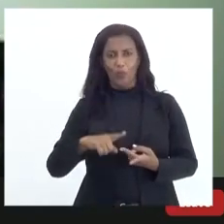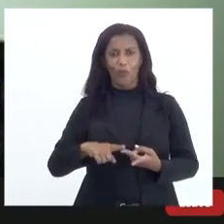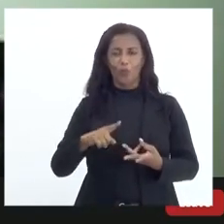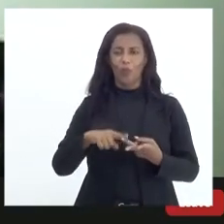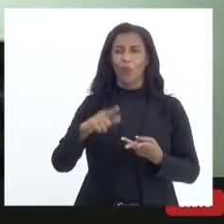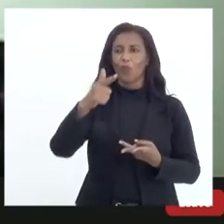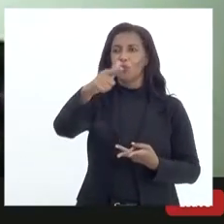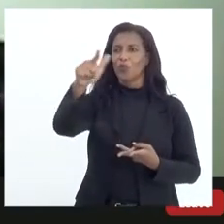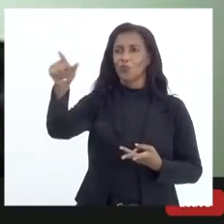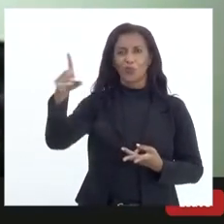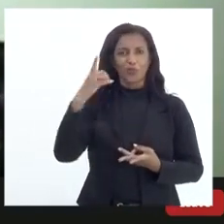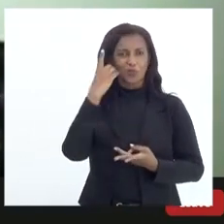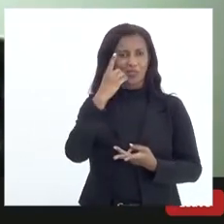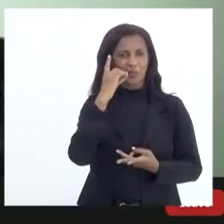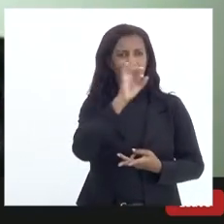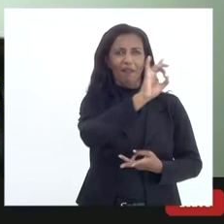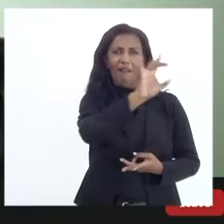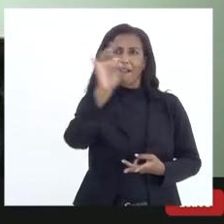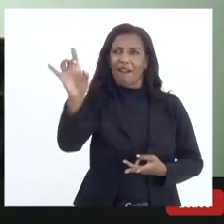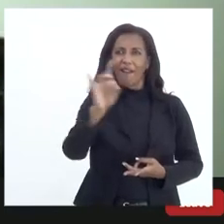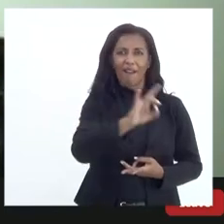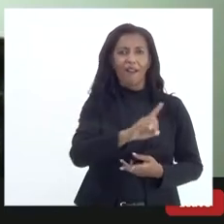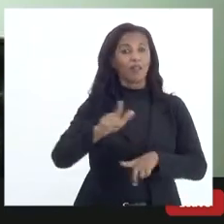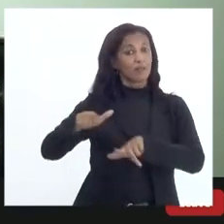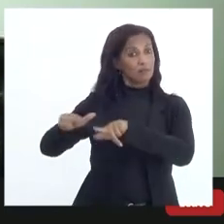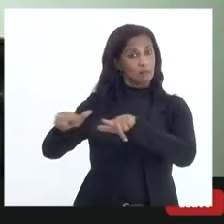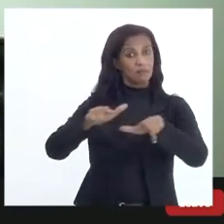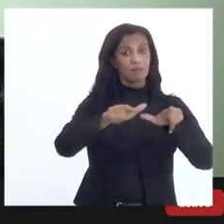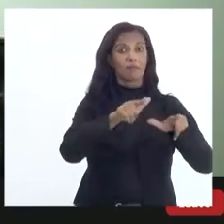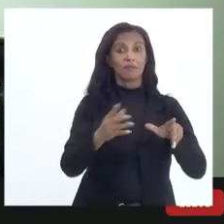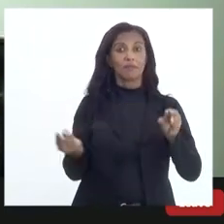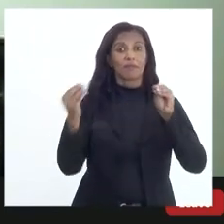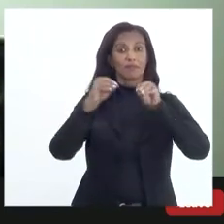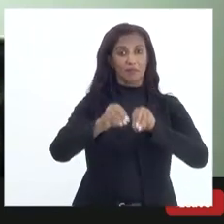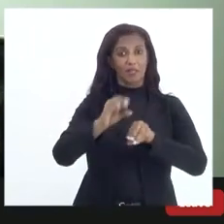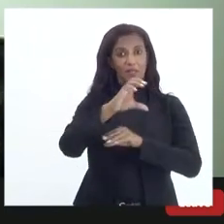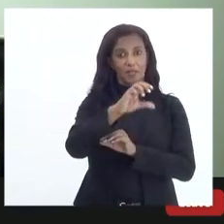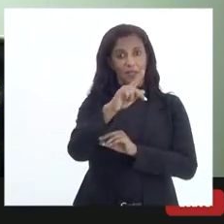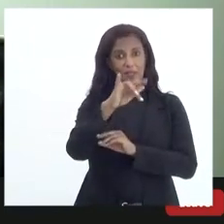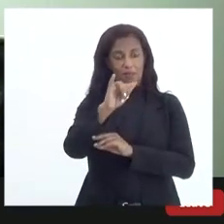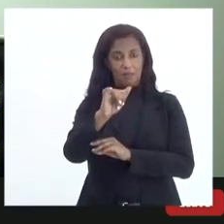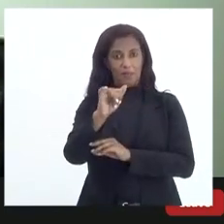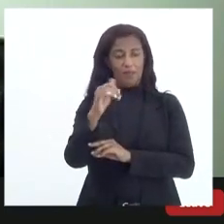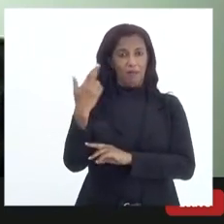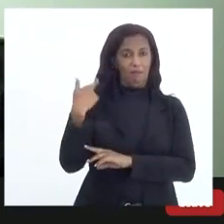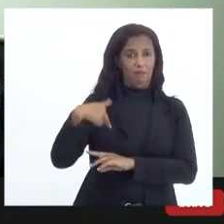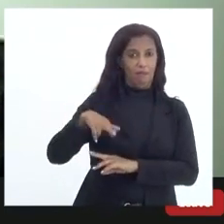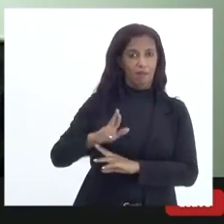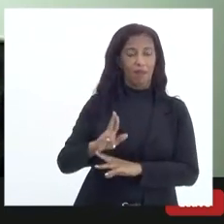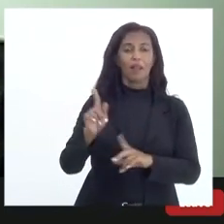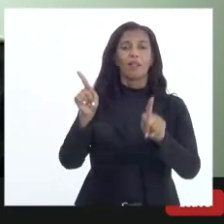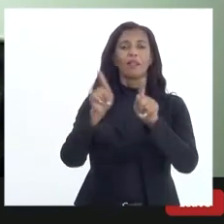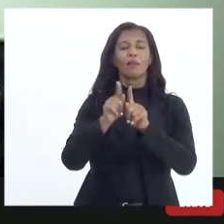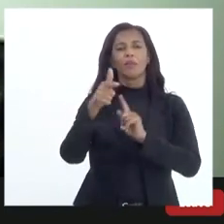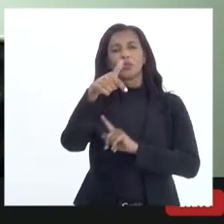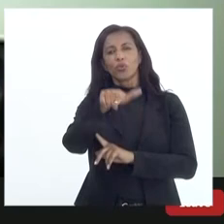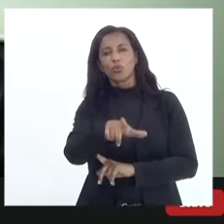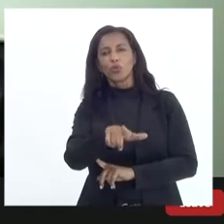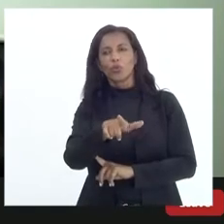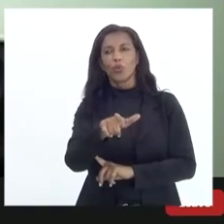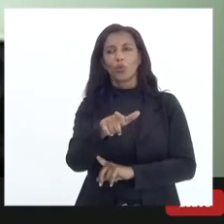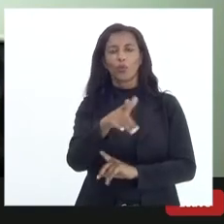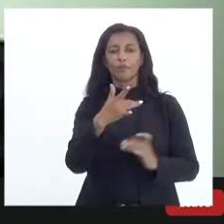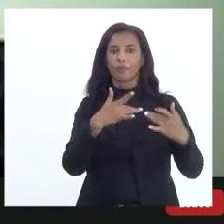nossos queridos deputados que atuam, que integram a CPI da Intolerância Religiosa, registrar mais uma vez, né,